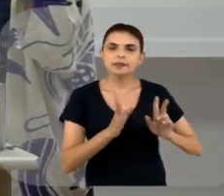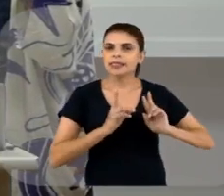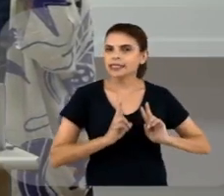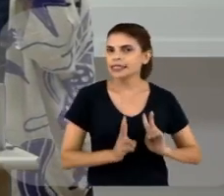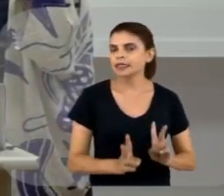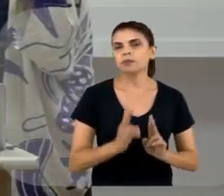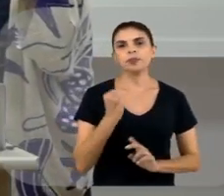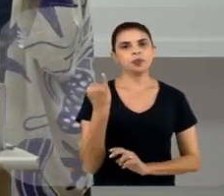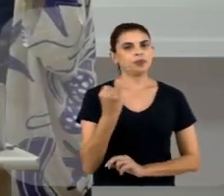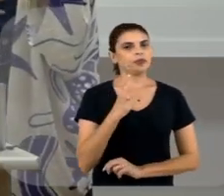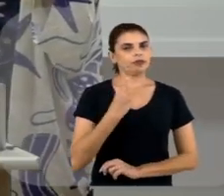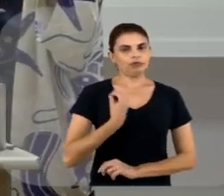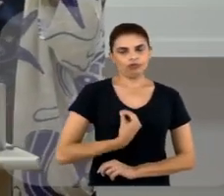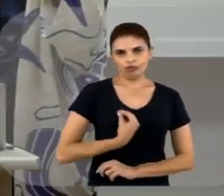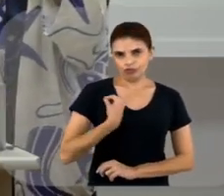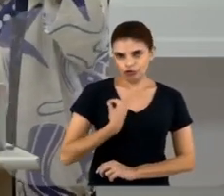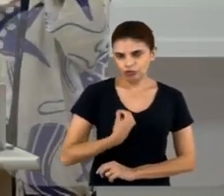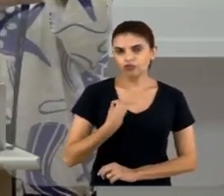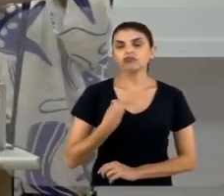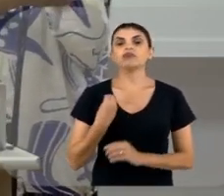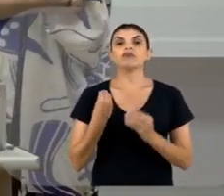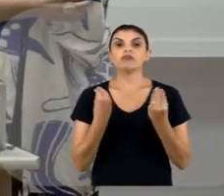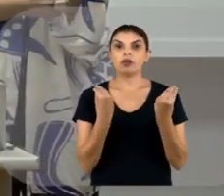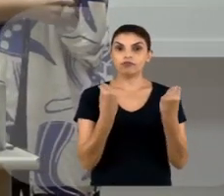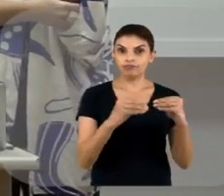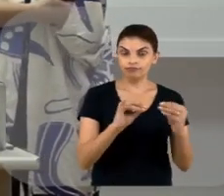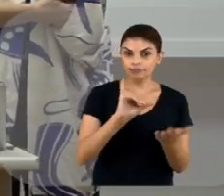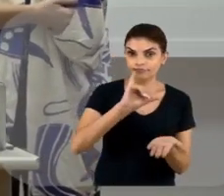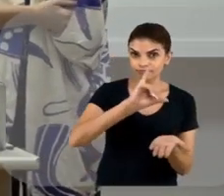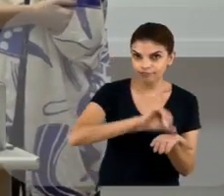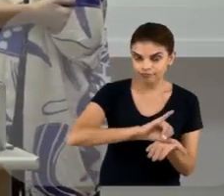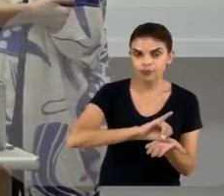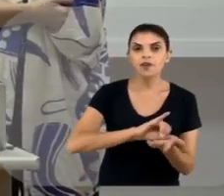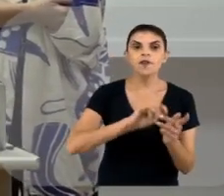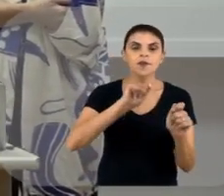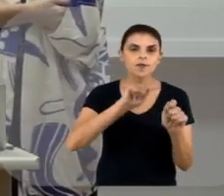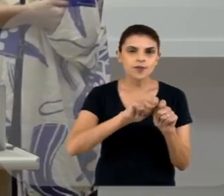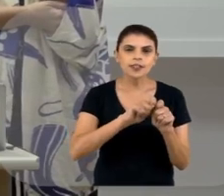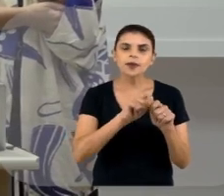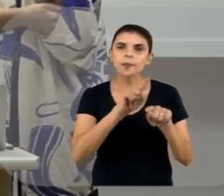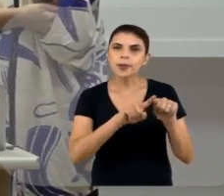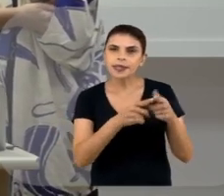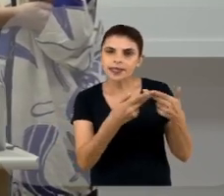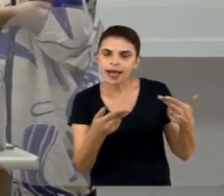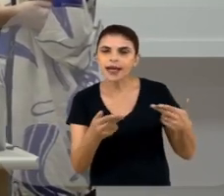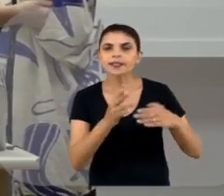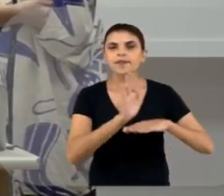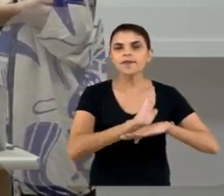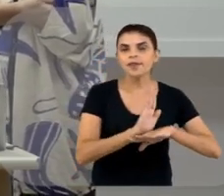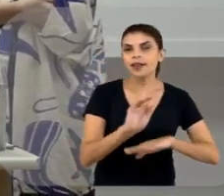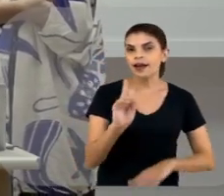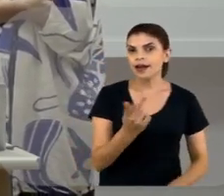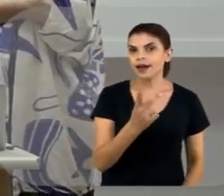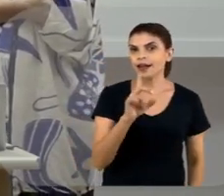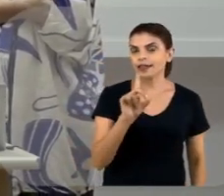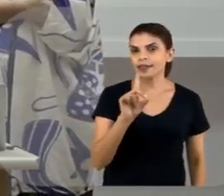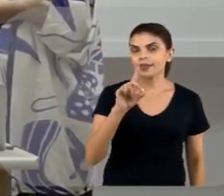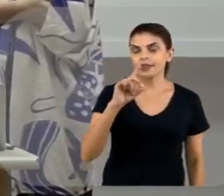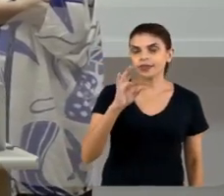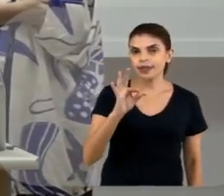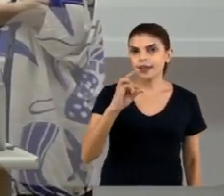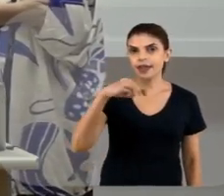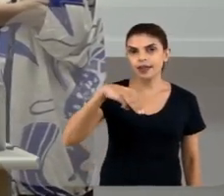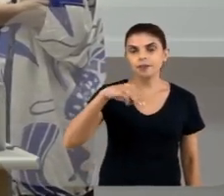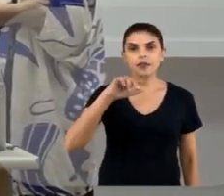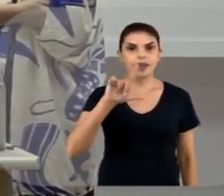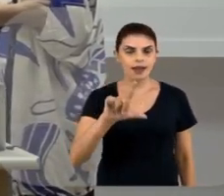disse, né, é importante a gente no campus produz curso em HTML5, né,